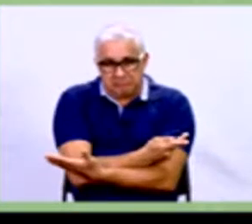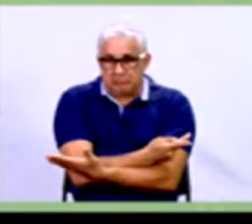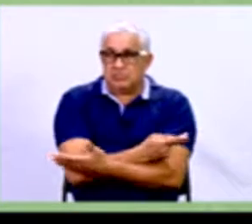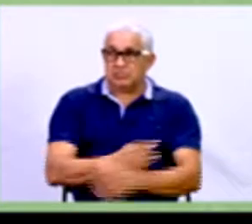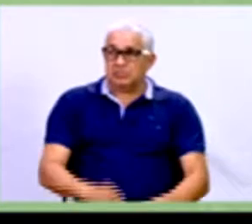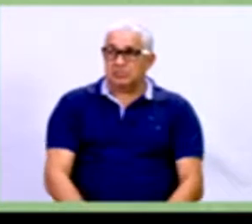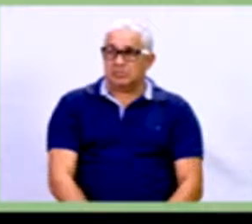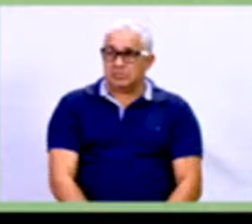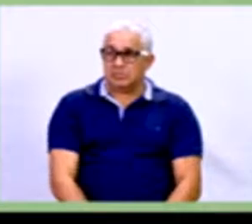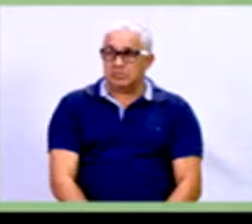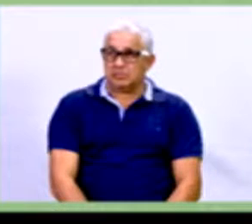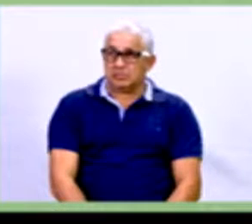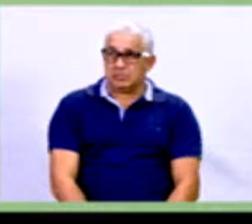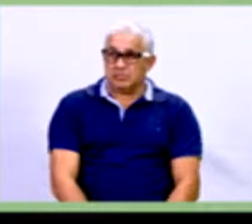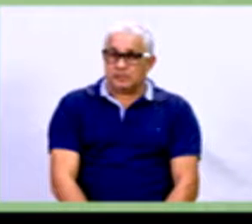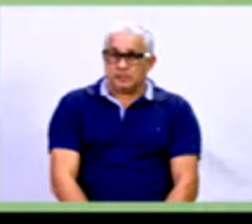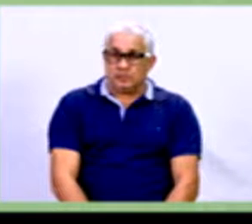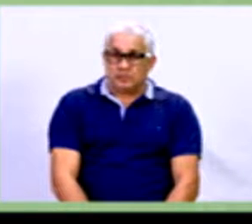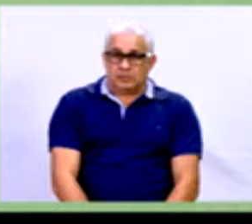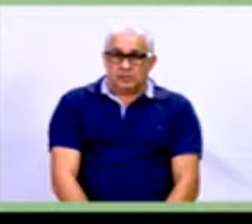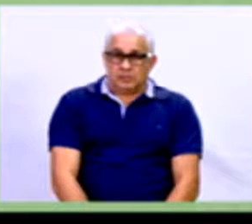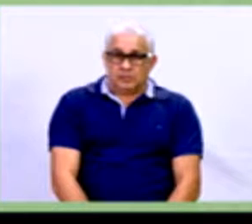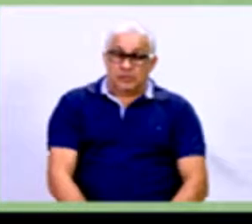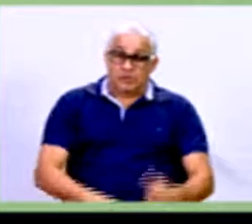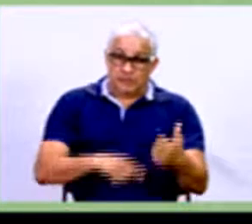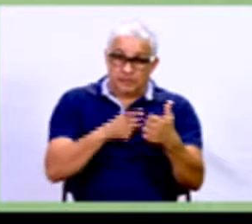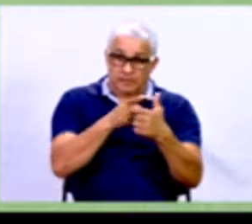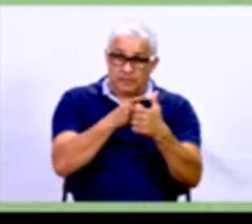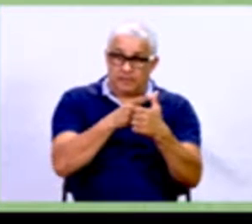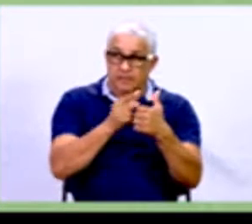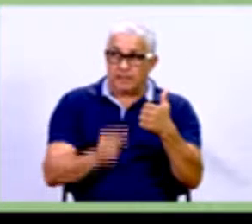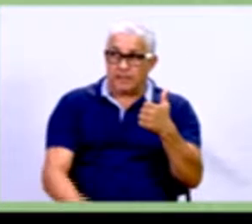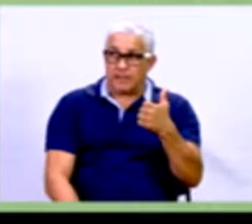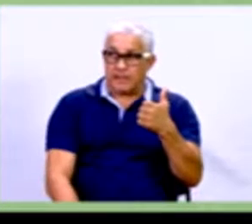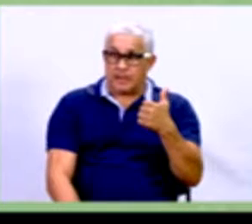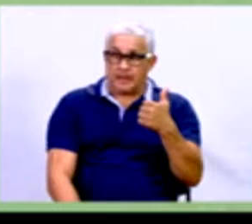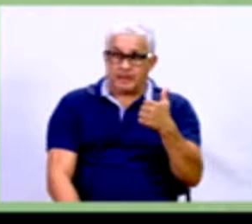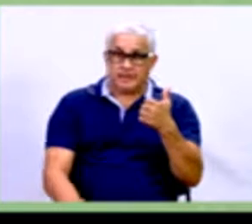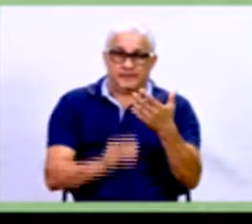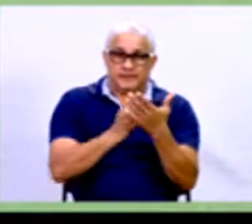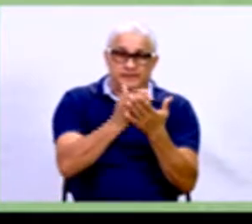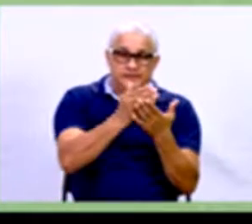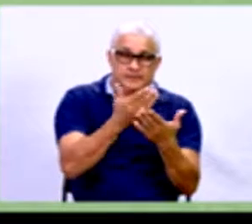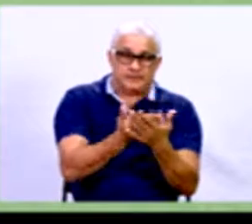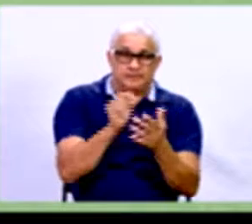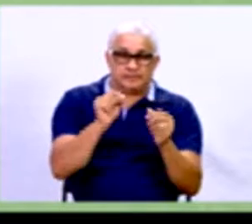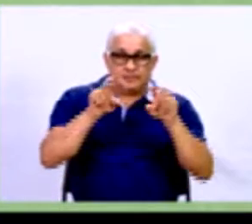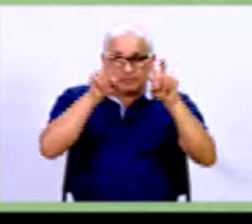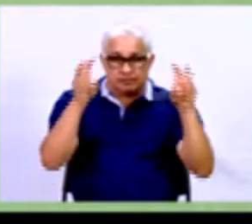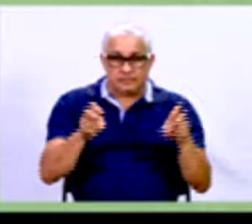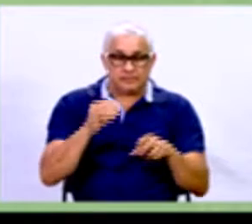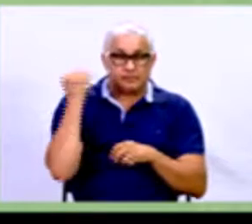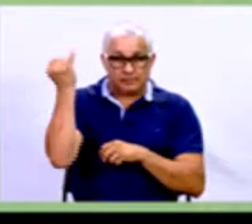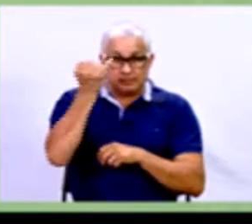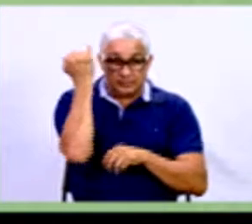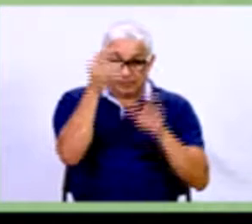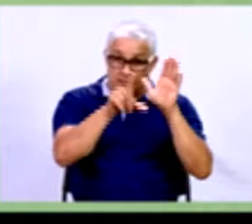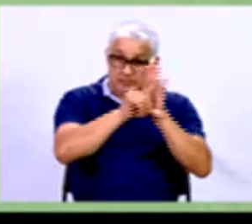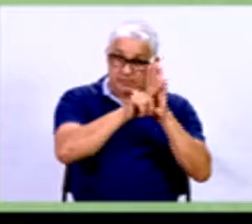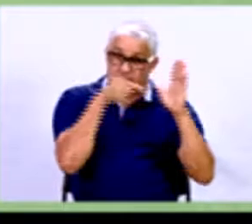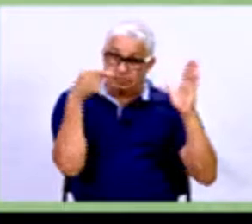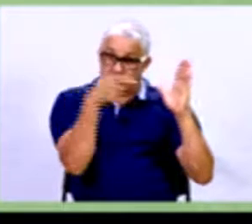Bem, vamos lá. Em primeiro lugar, nós gostaríamos de iniciar essa aula falando sobre a importância da lei,